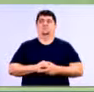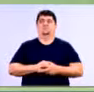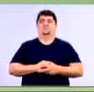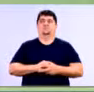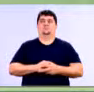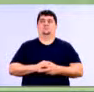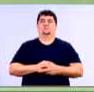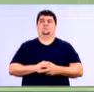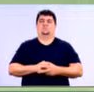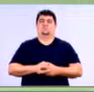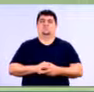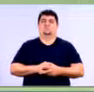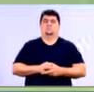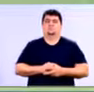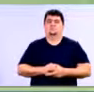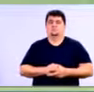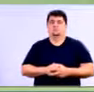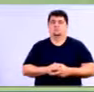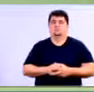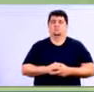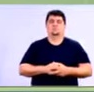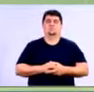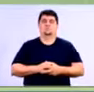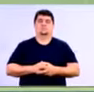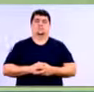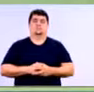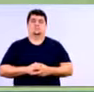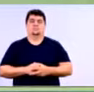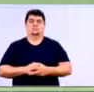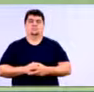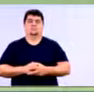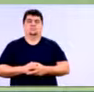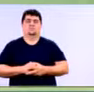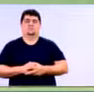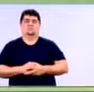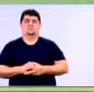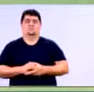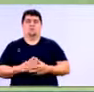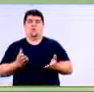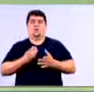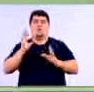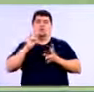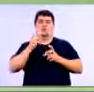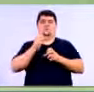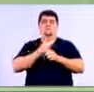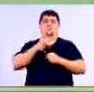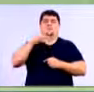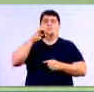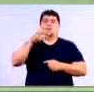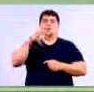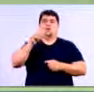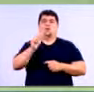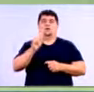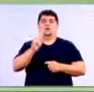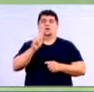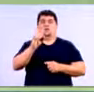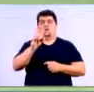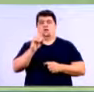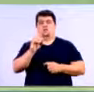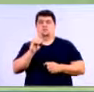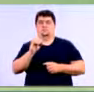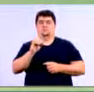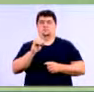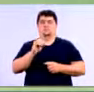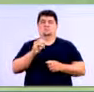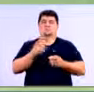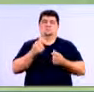ser a revisão de mercado de capitais, né? Deu o nosso tempo. Ok. Só para a gente compreender rapidinho essa